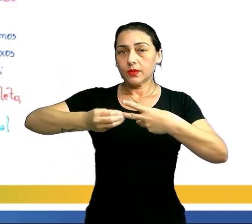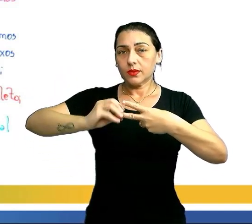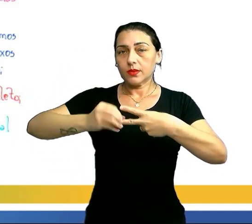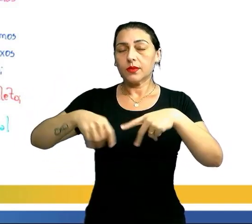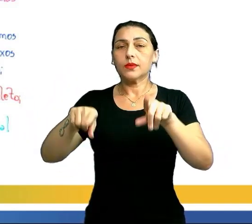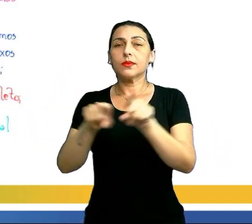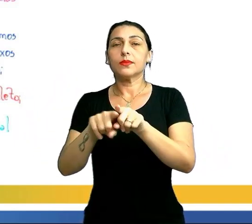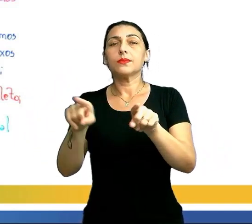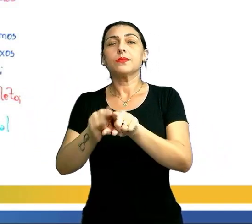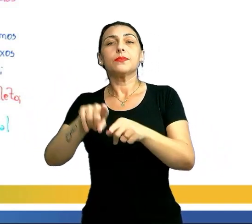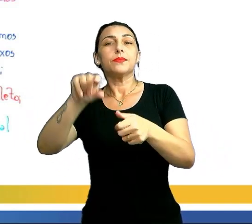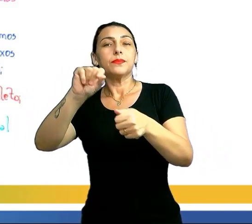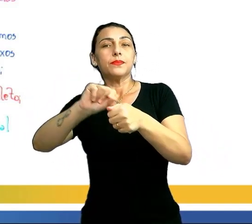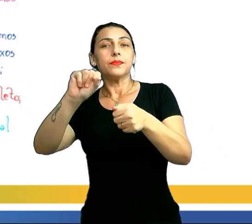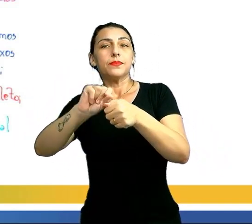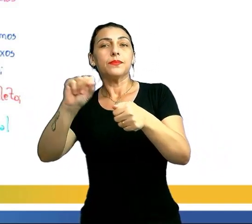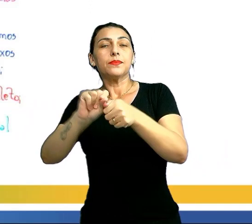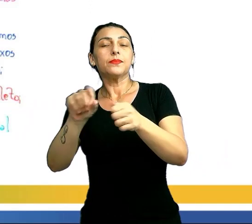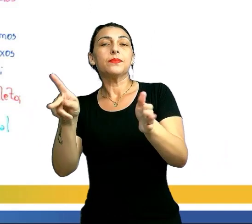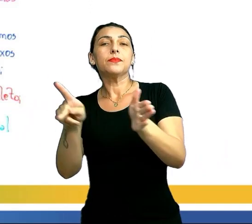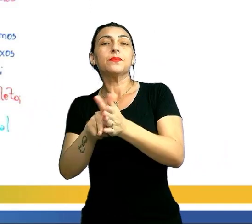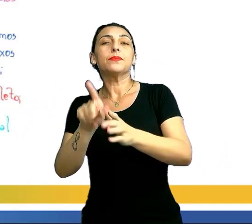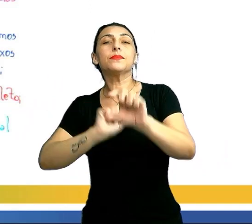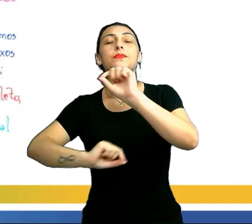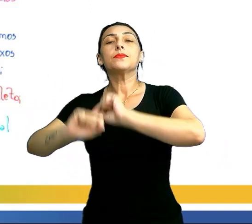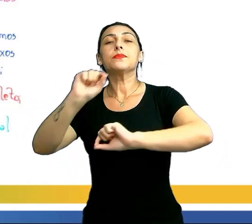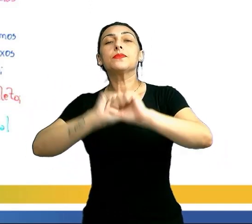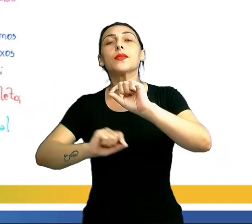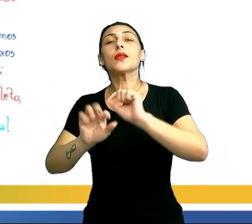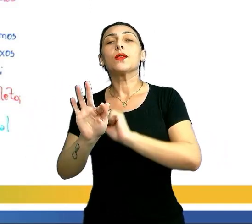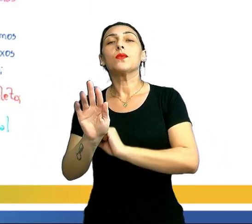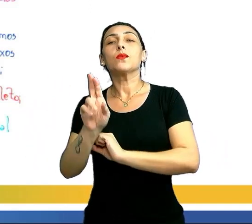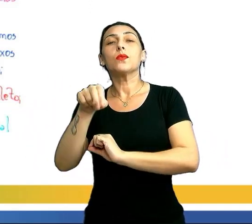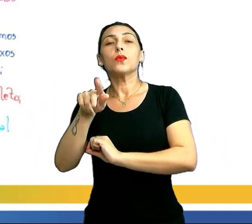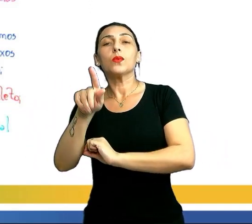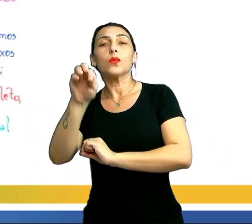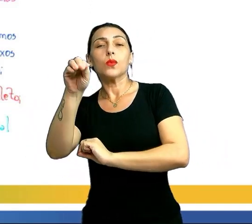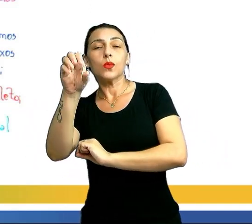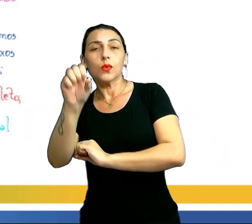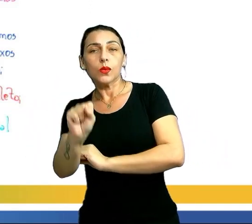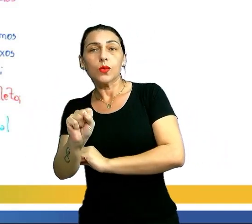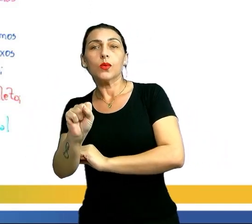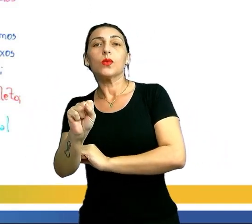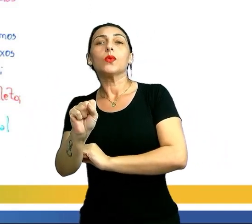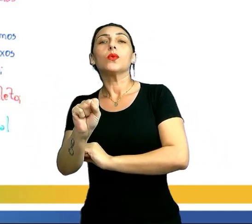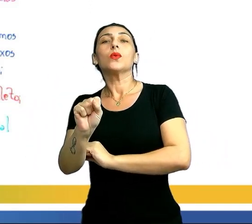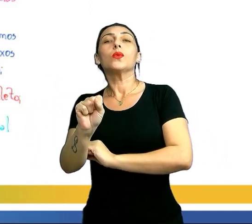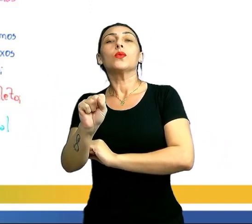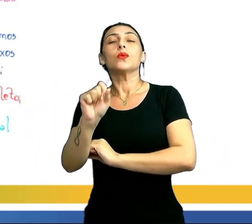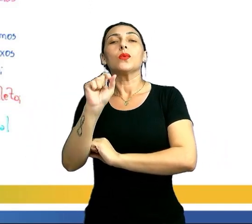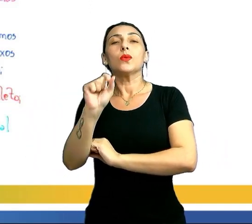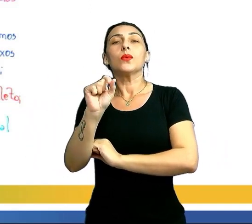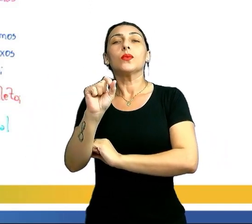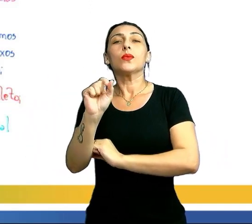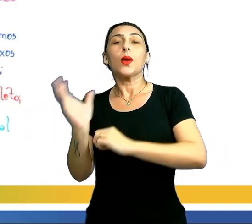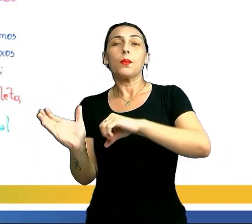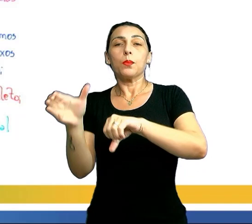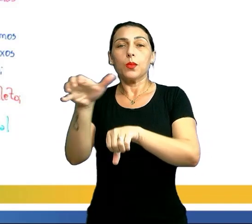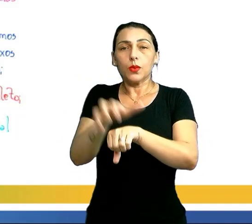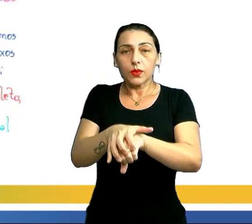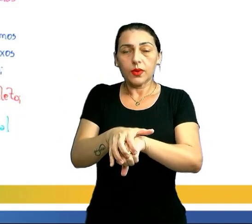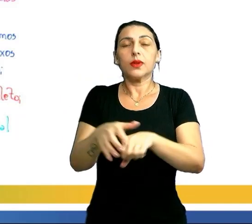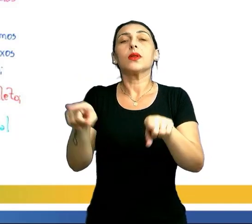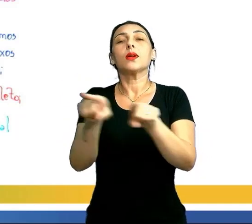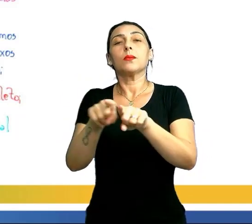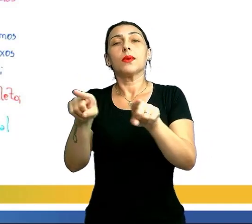e fazem parte dos fungos, dos protozoários, das